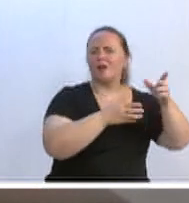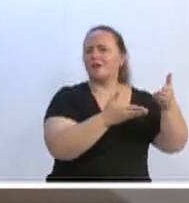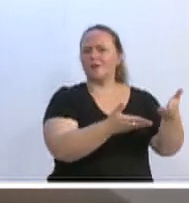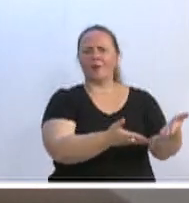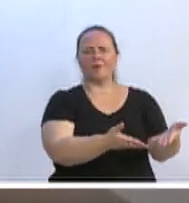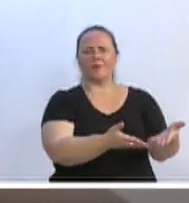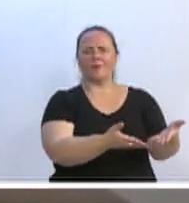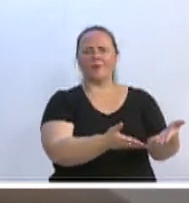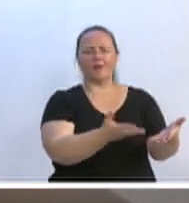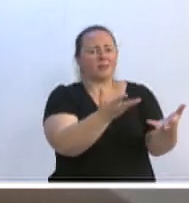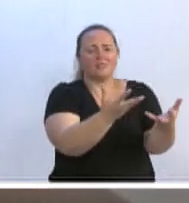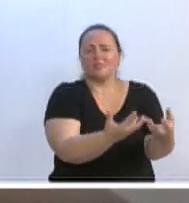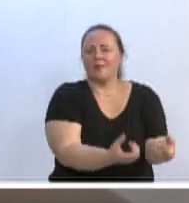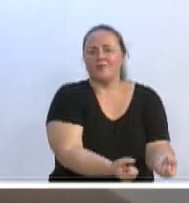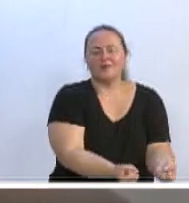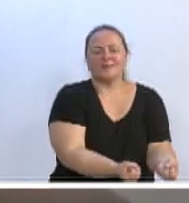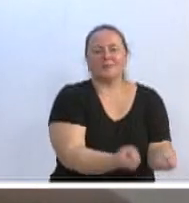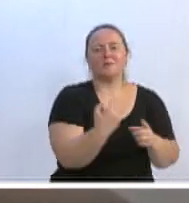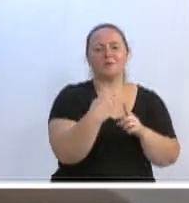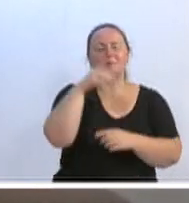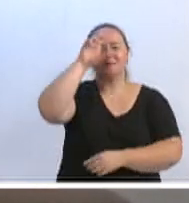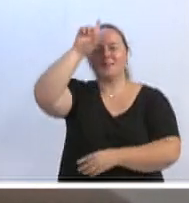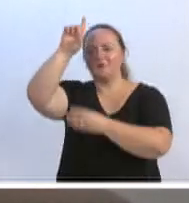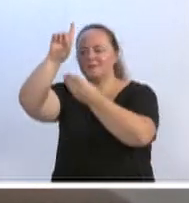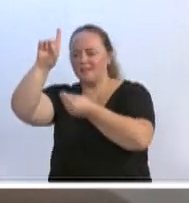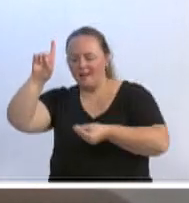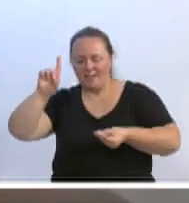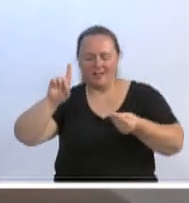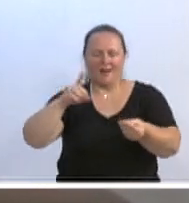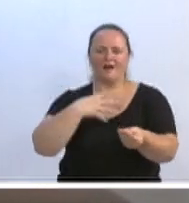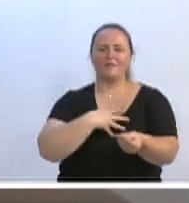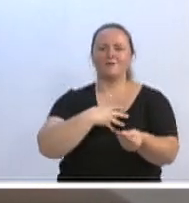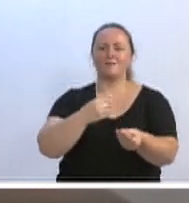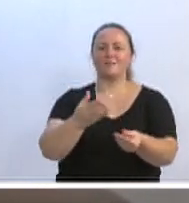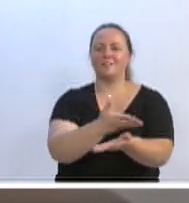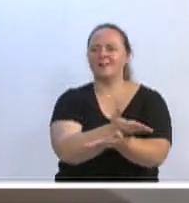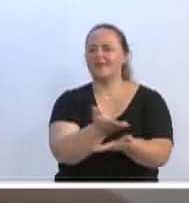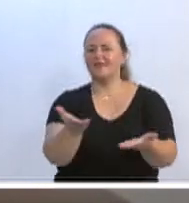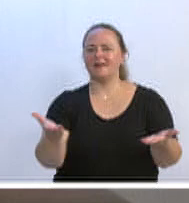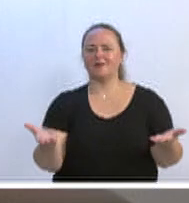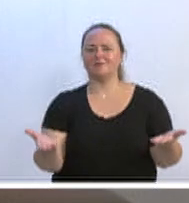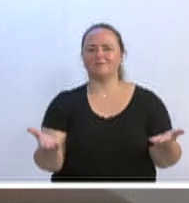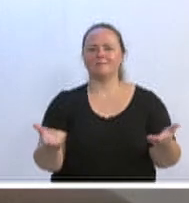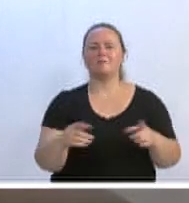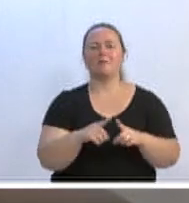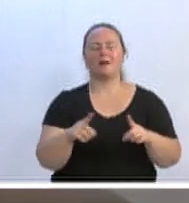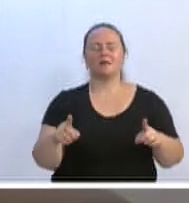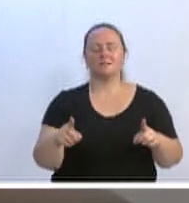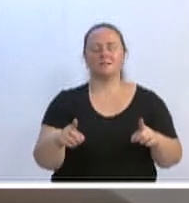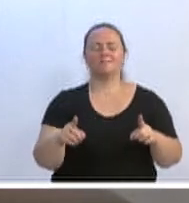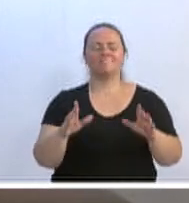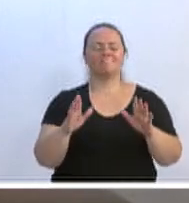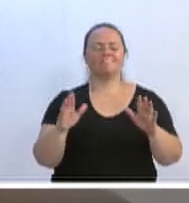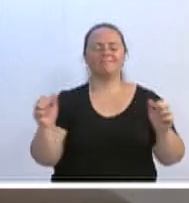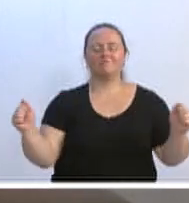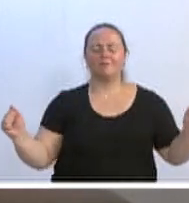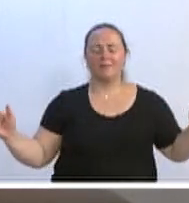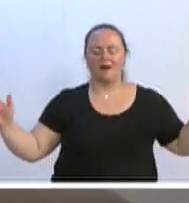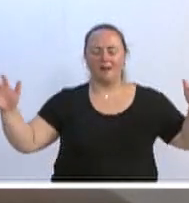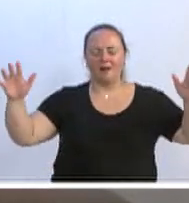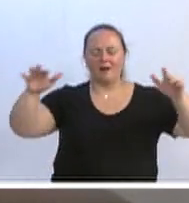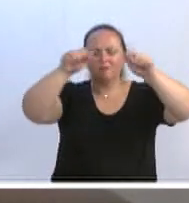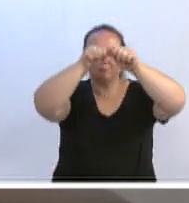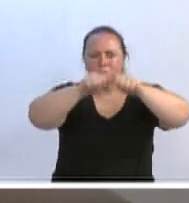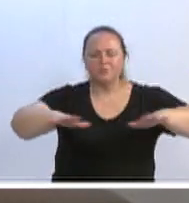Deus de apresentar o Messias ao mundo. Mas a palavra de Deus, ela se estendeu até nós. Ele veio para os que